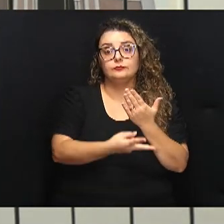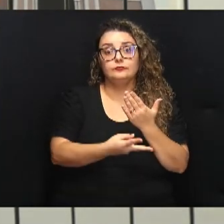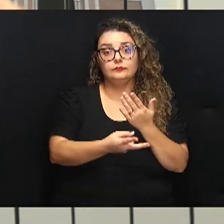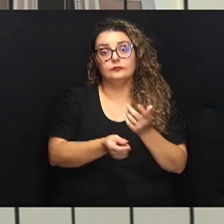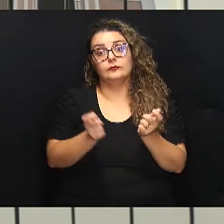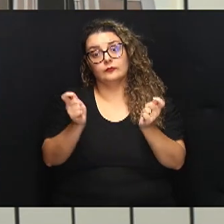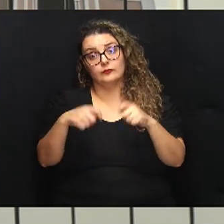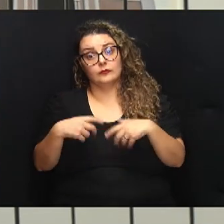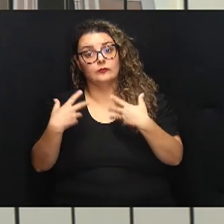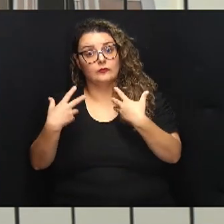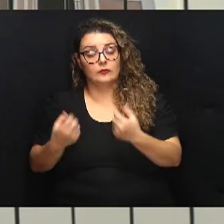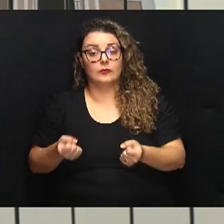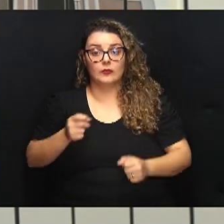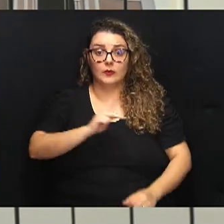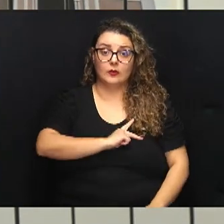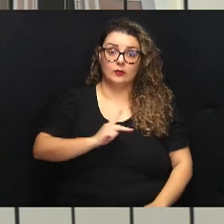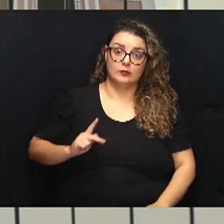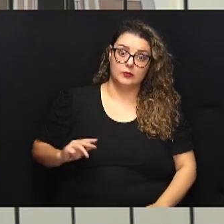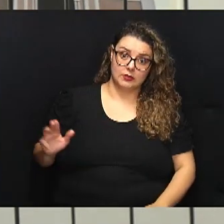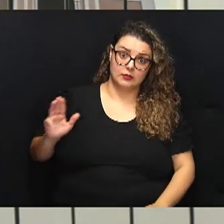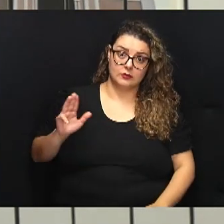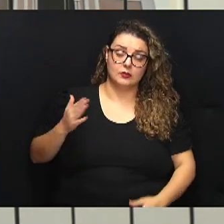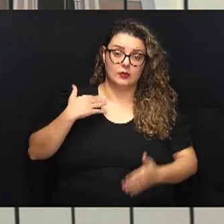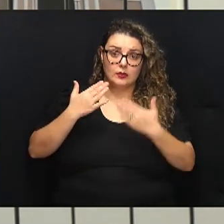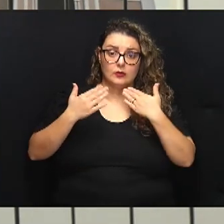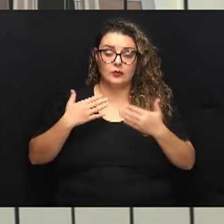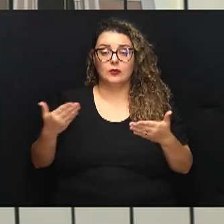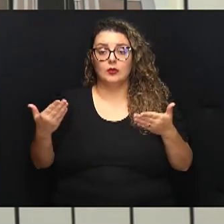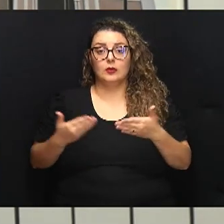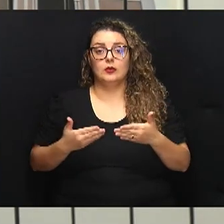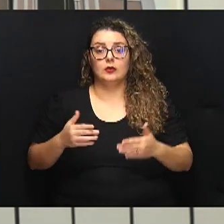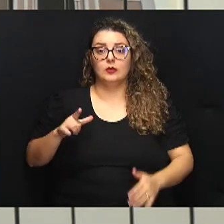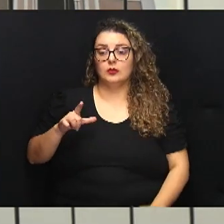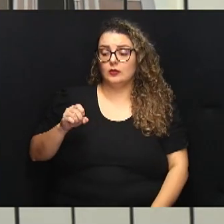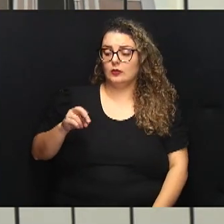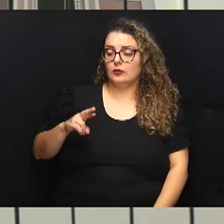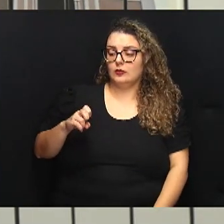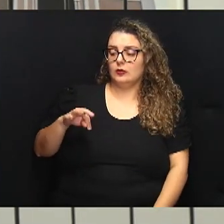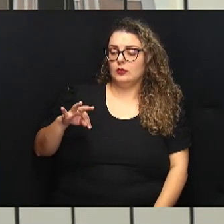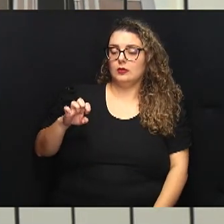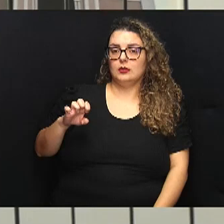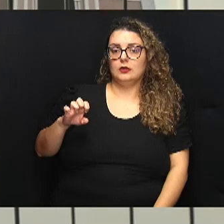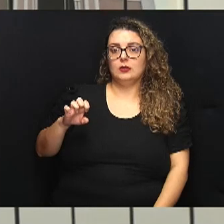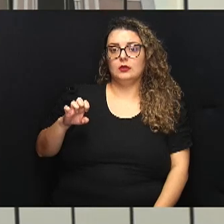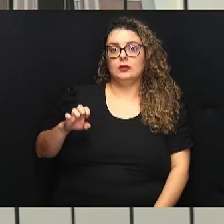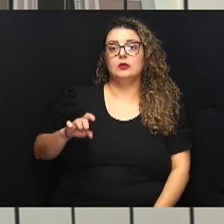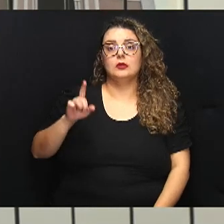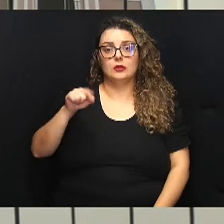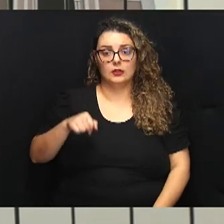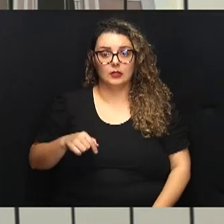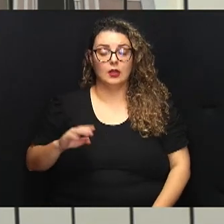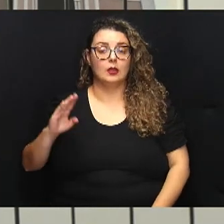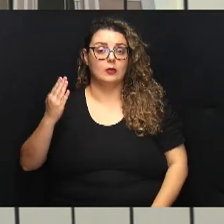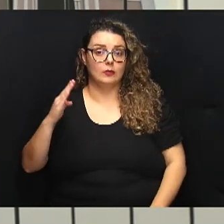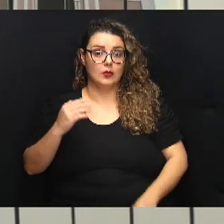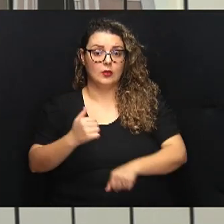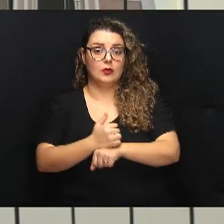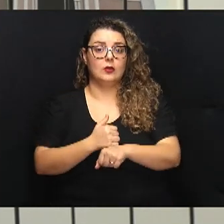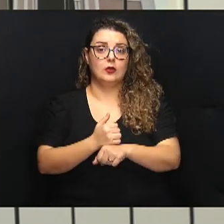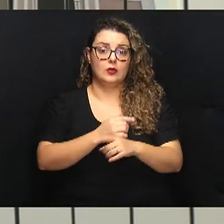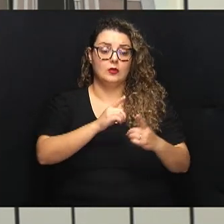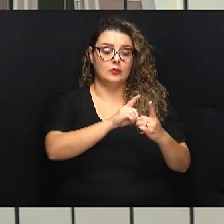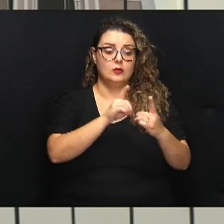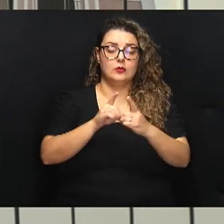possível sanção do presidente Lula, eu converso agora com a Lorete Portofé de Mello, ela que é bióloga,